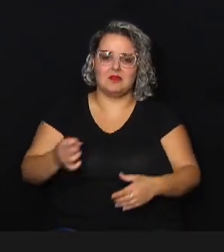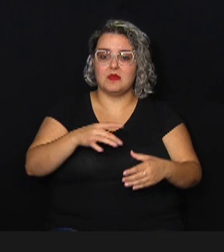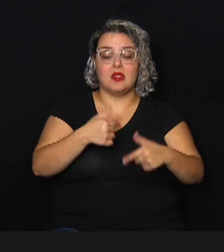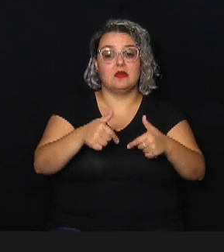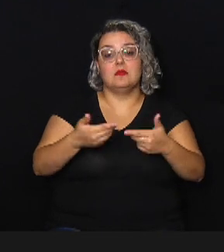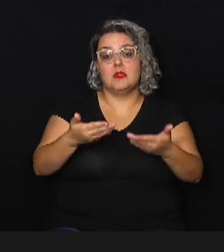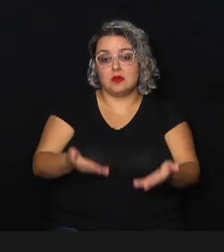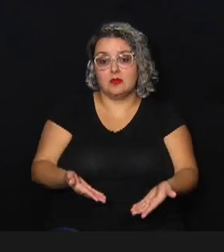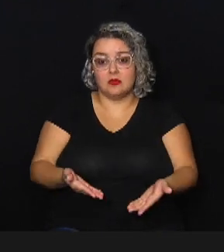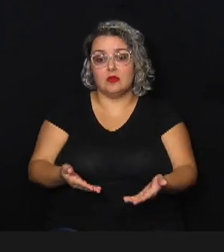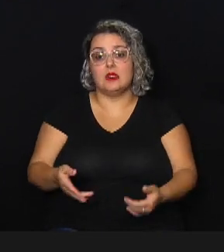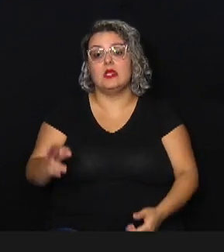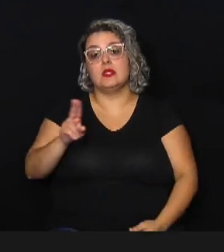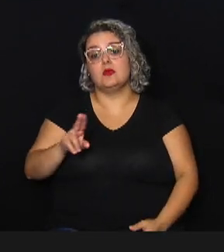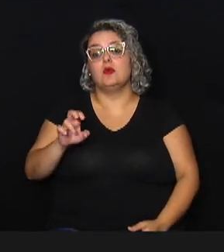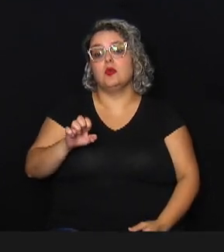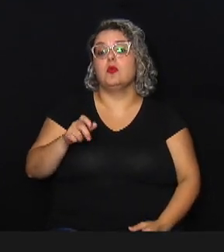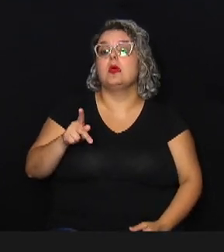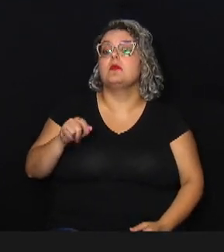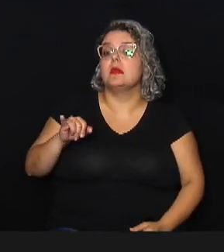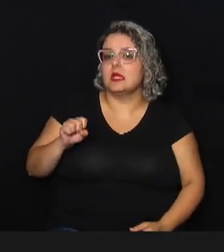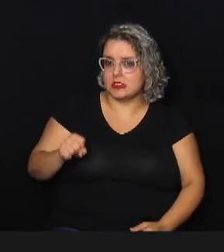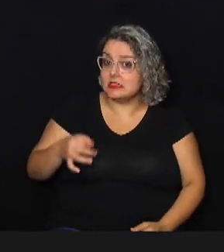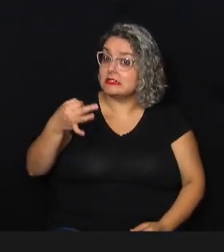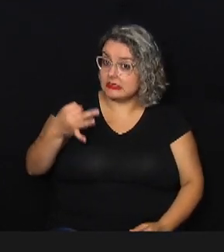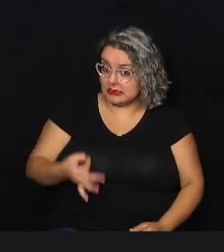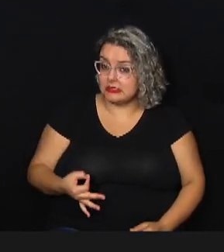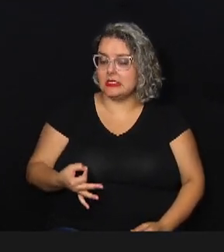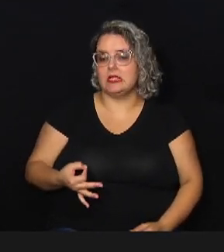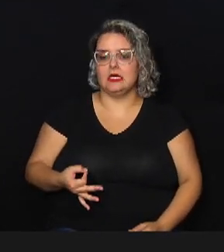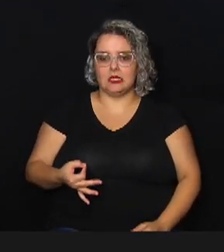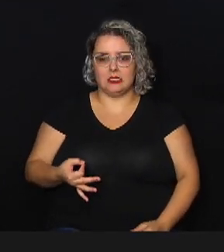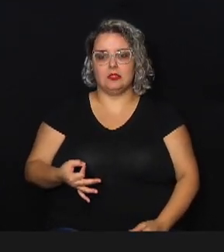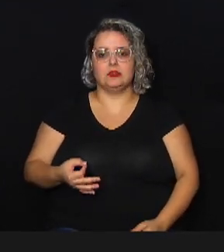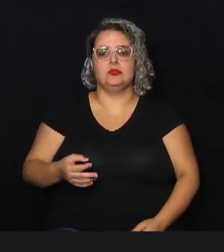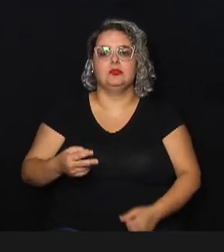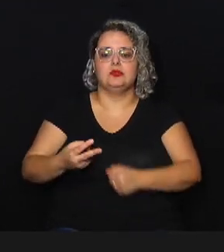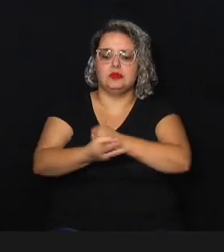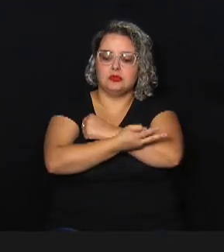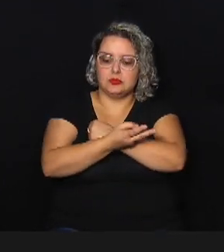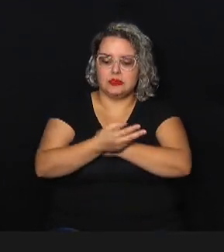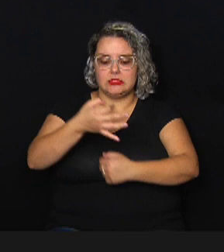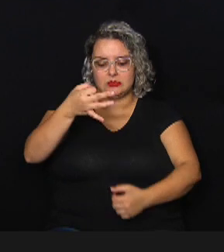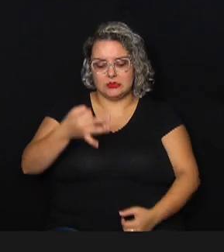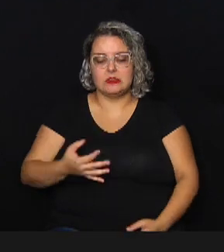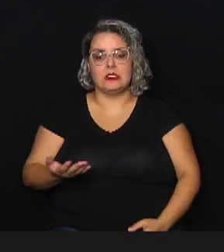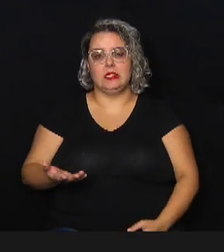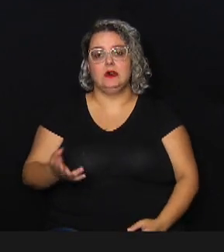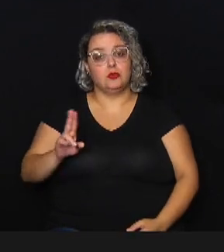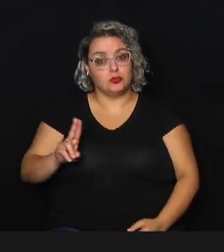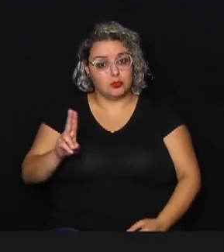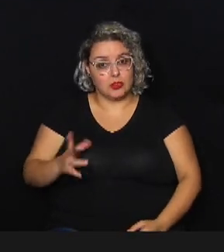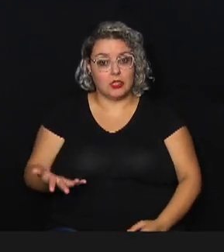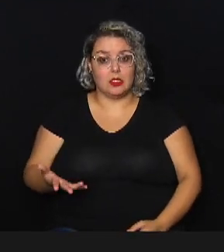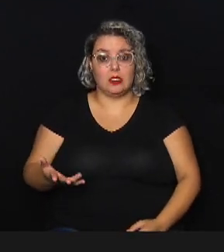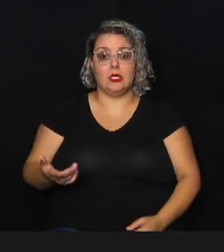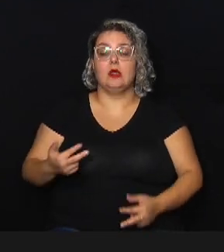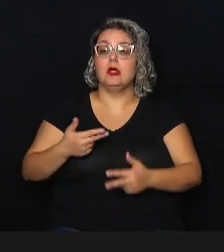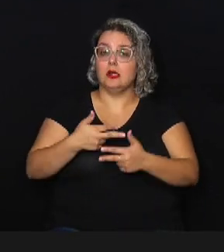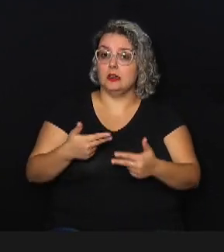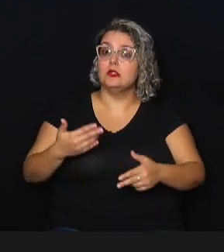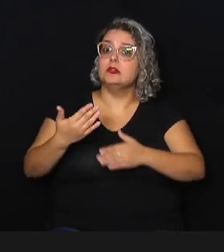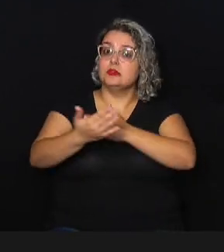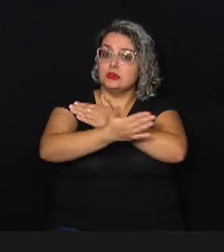então usar os EPIs, né, os equipamentos de proteção individual, tá? Essas coisas sim